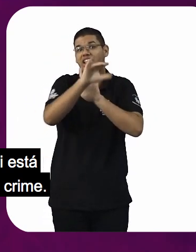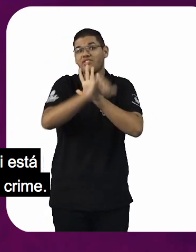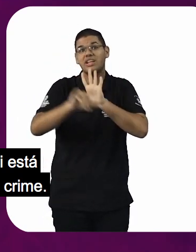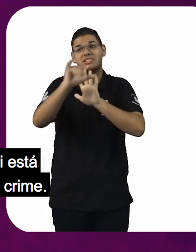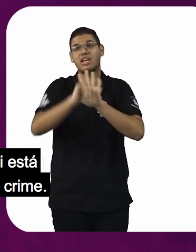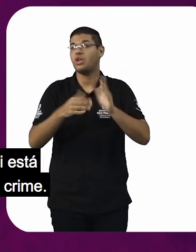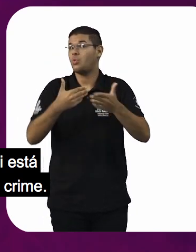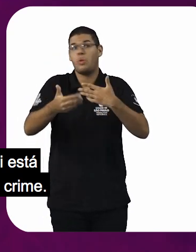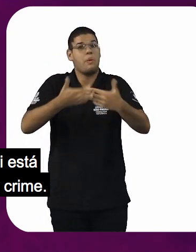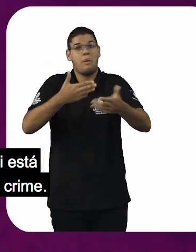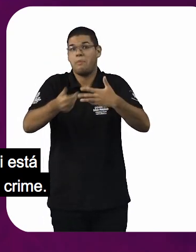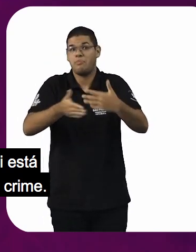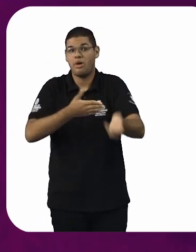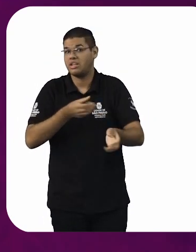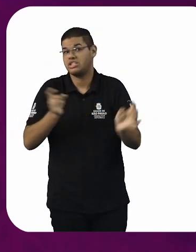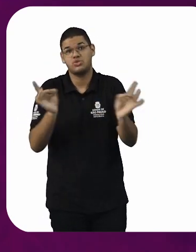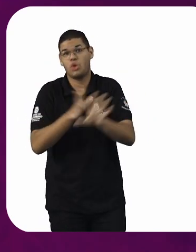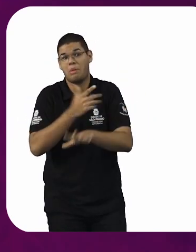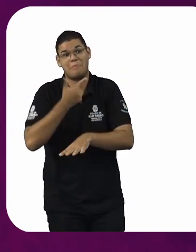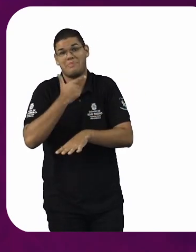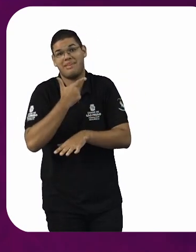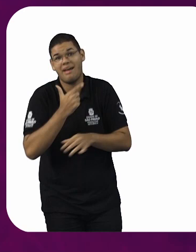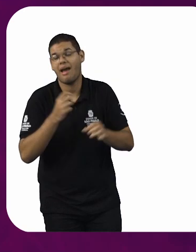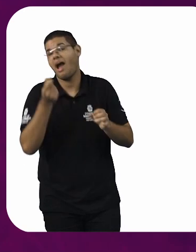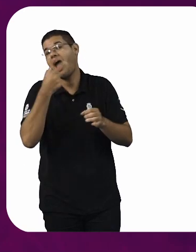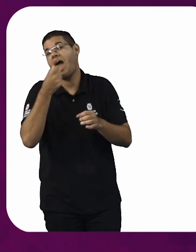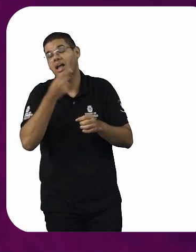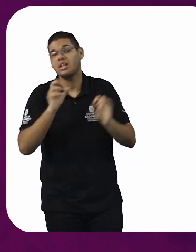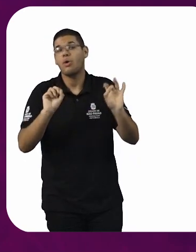sente ofendida, aquilo é um crime.